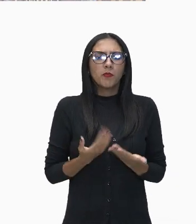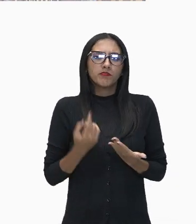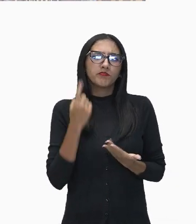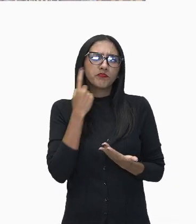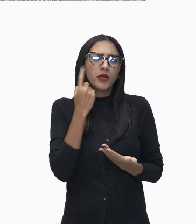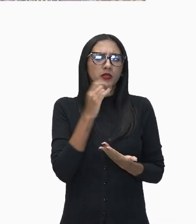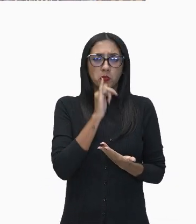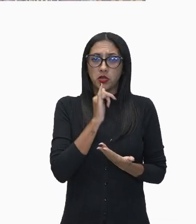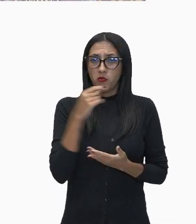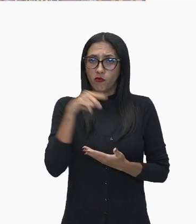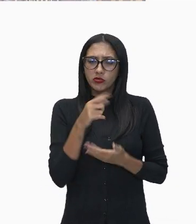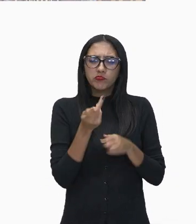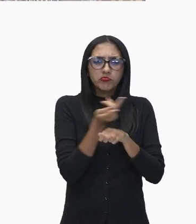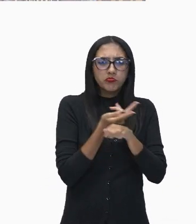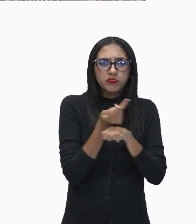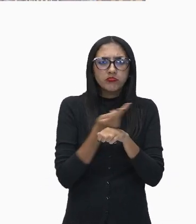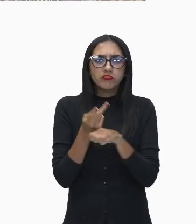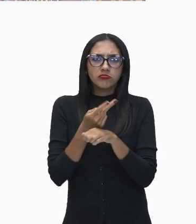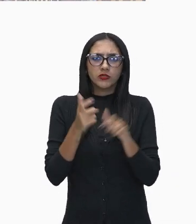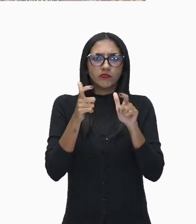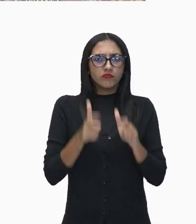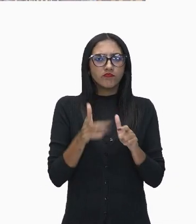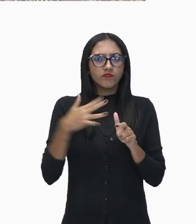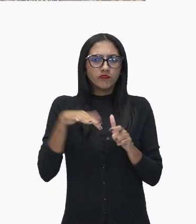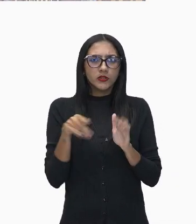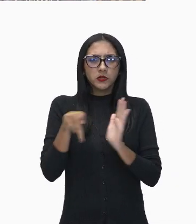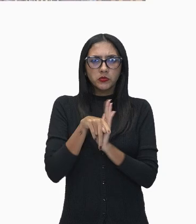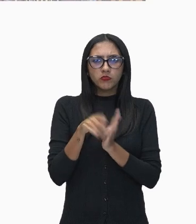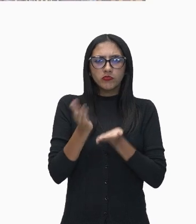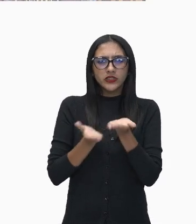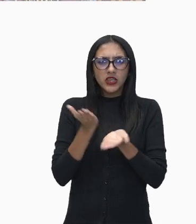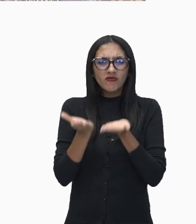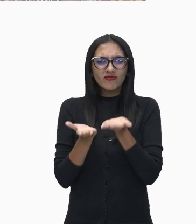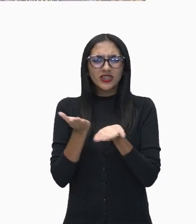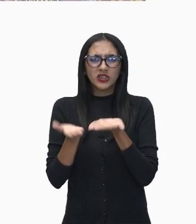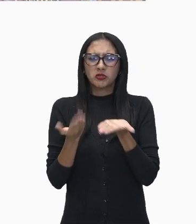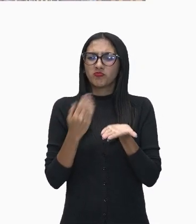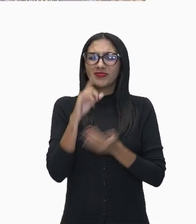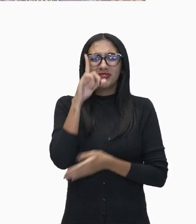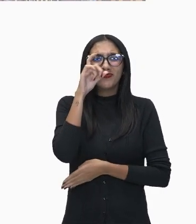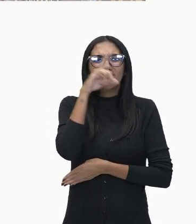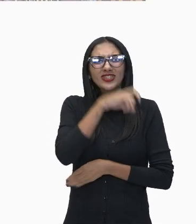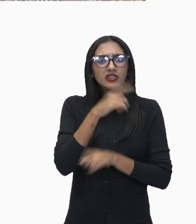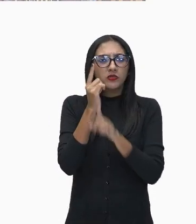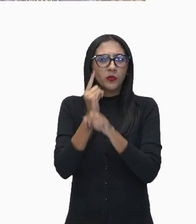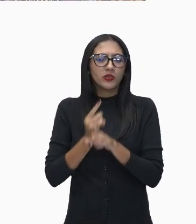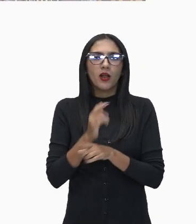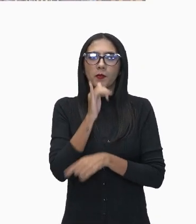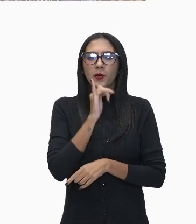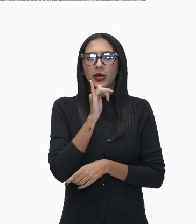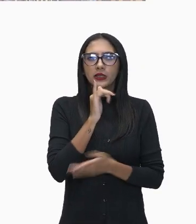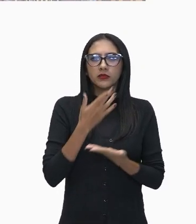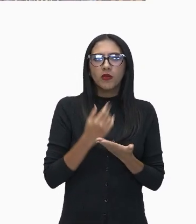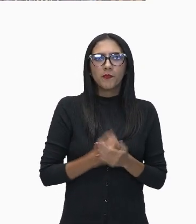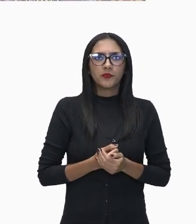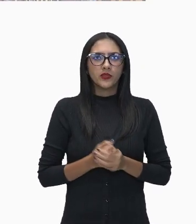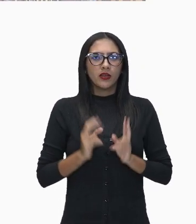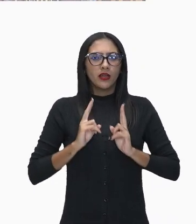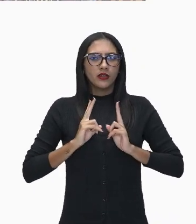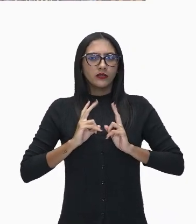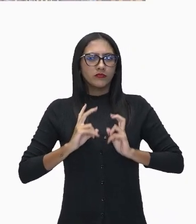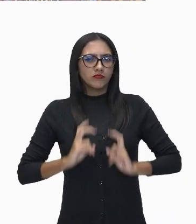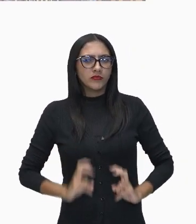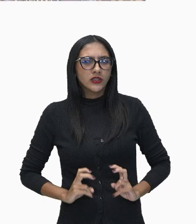estiver procurando algum serviço muito rebuscado, como um exame médico